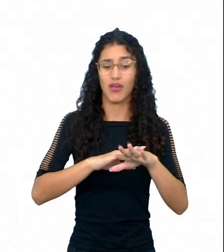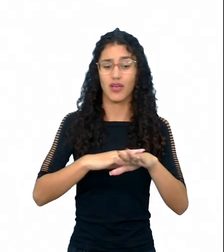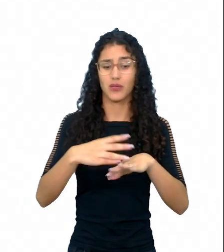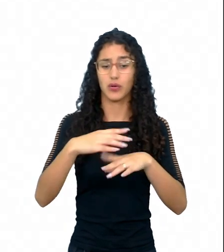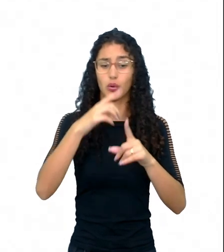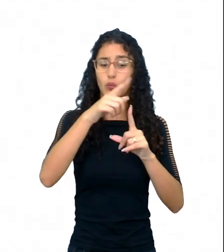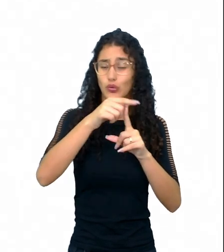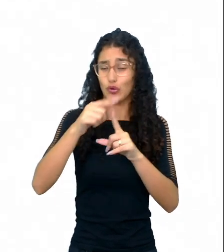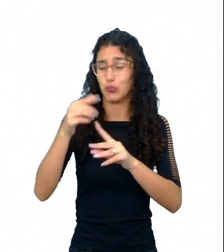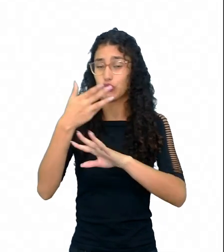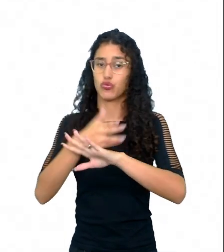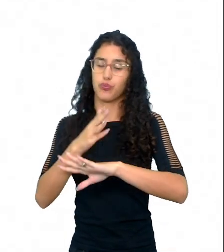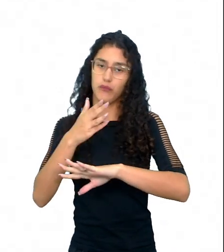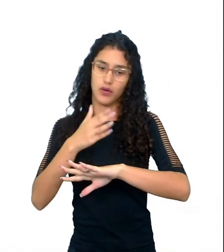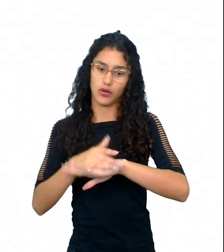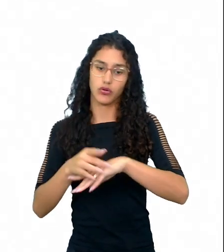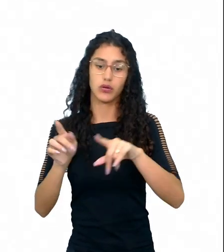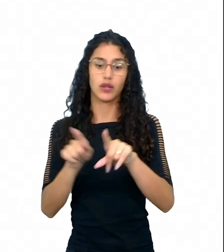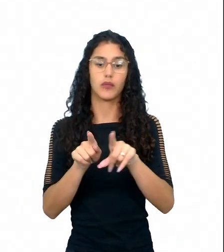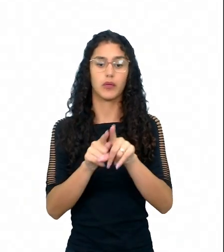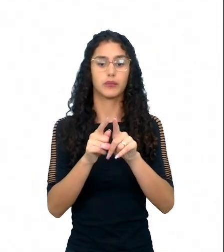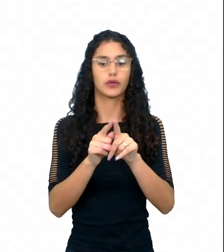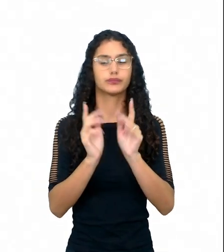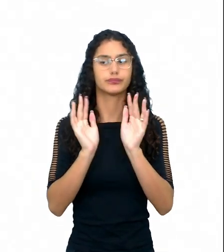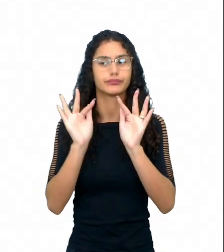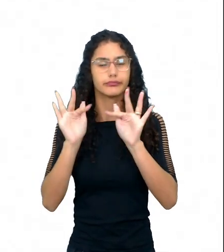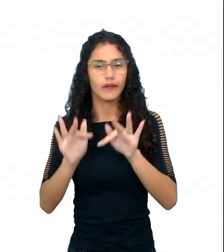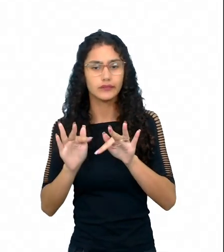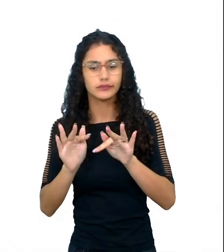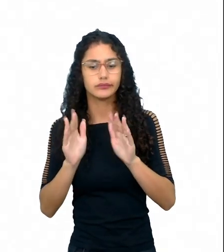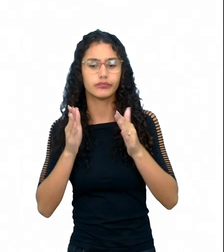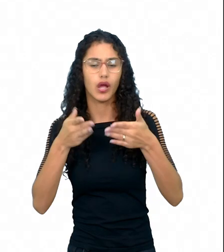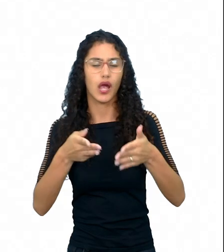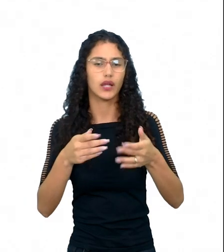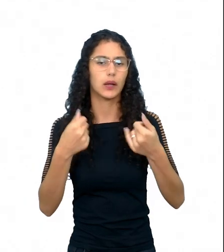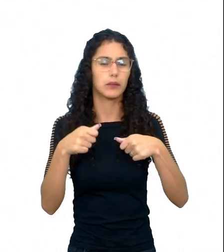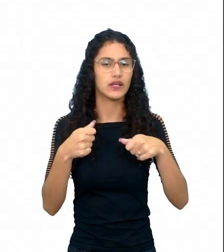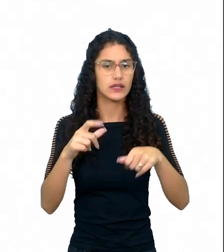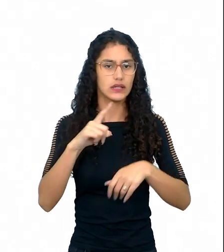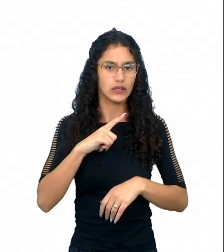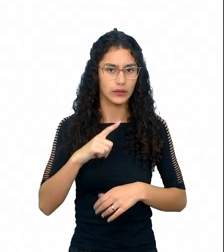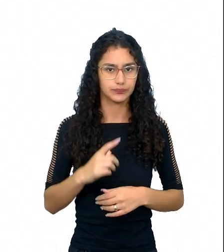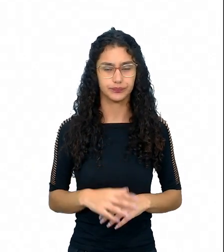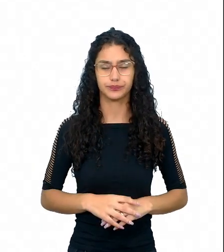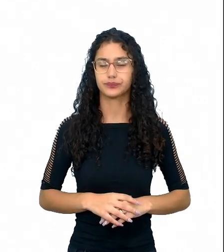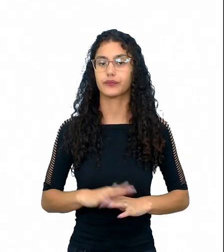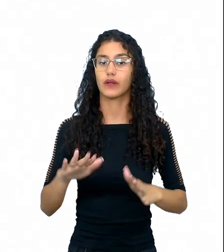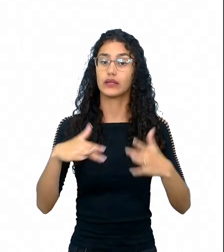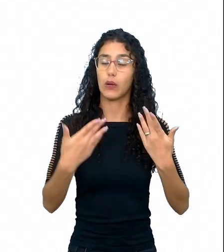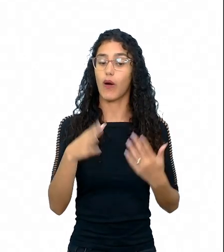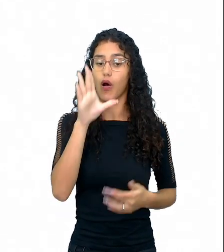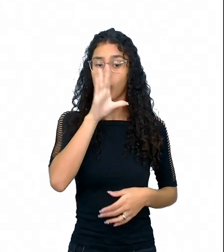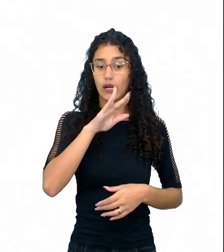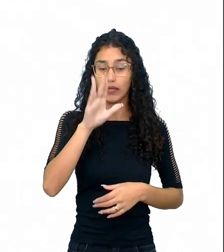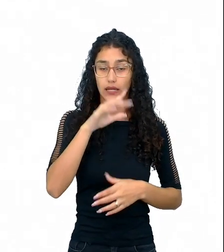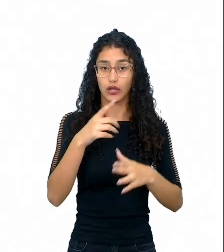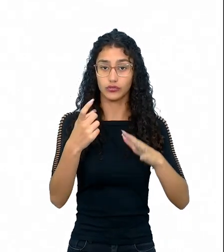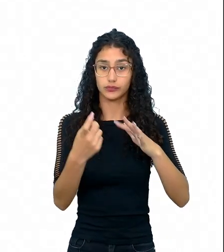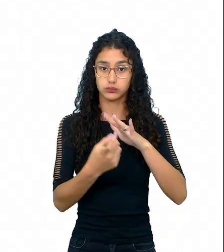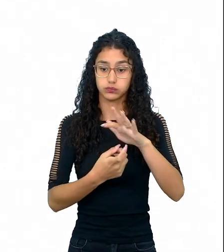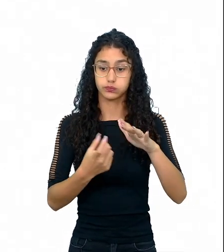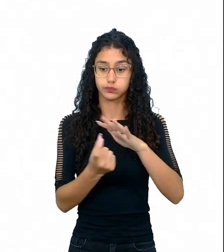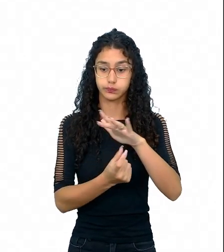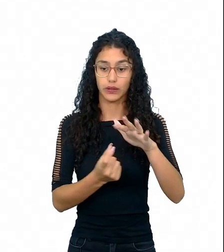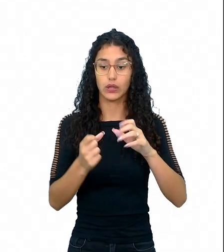pelo tipo de prática e pelas finalidades específicas a que se destinam. Então, a oralidade e o letramento